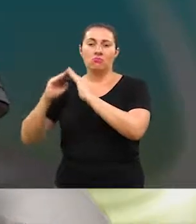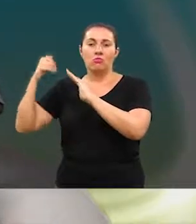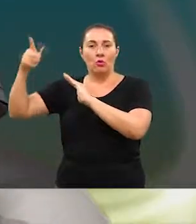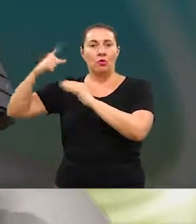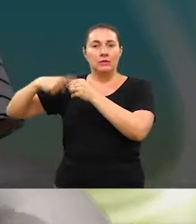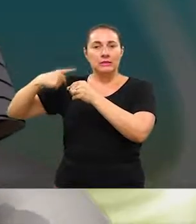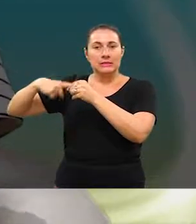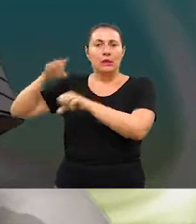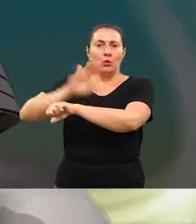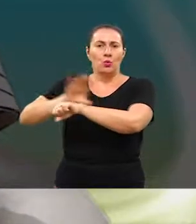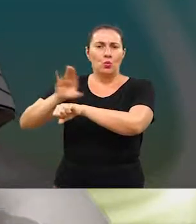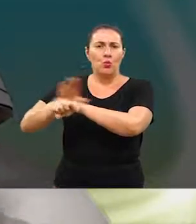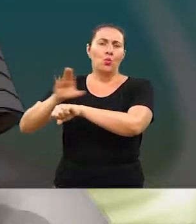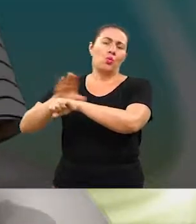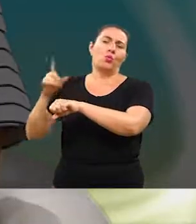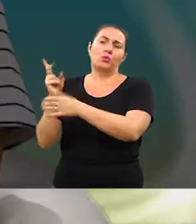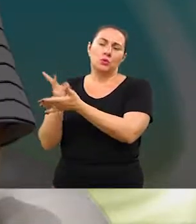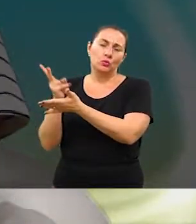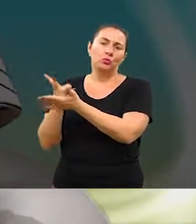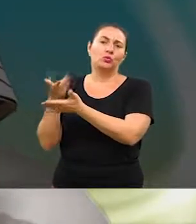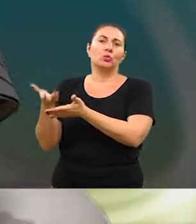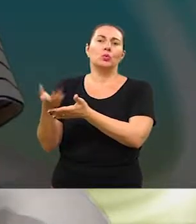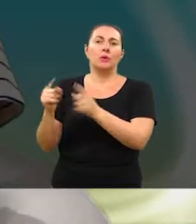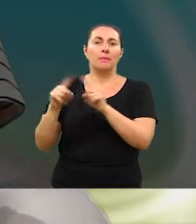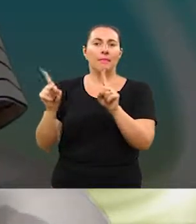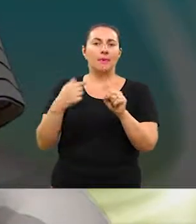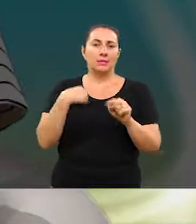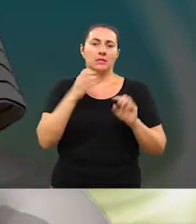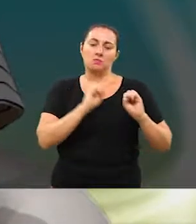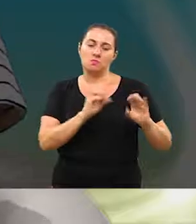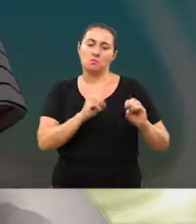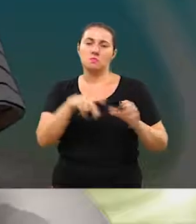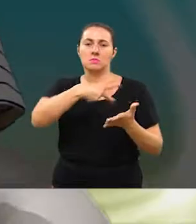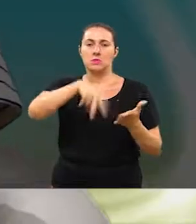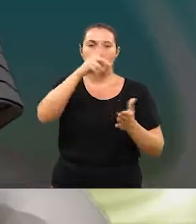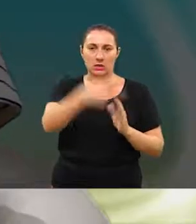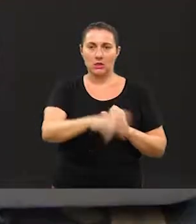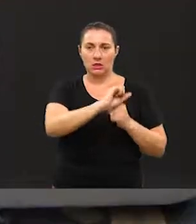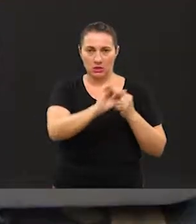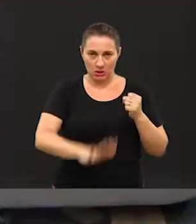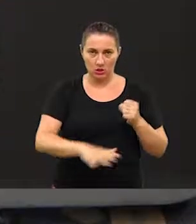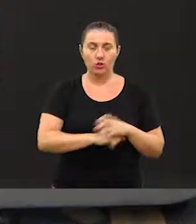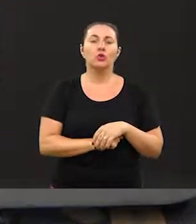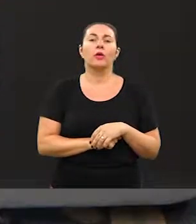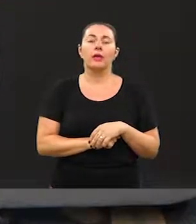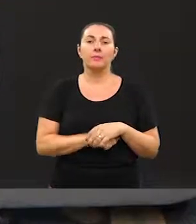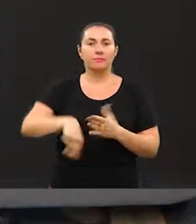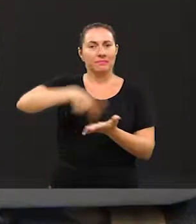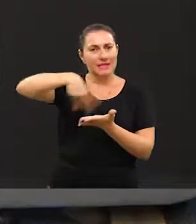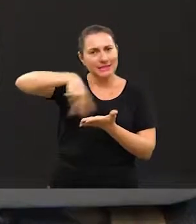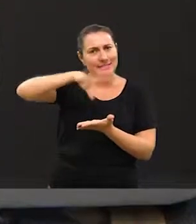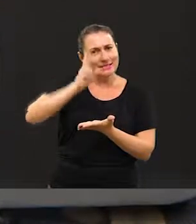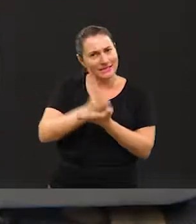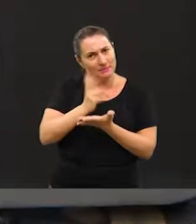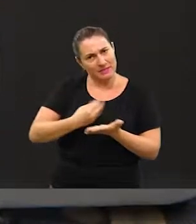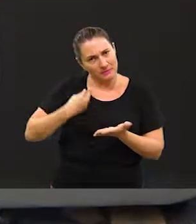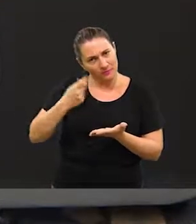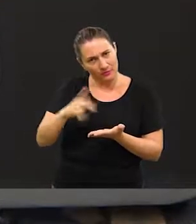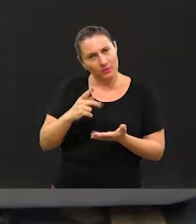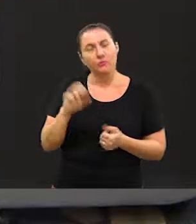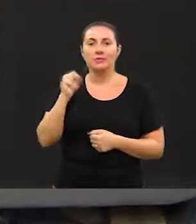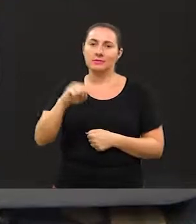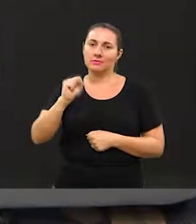continuei fazendo cursos, né? E atualização. Mas aula mesmo eu sempre dei aqui em Erechim. É, e você está envolvida com dança desde sempre,